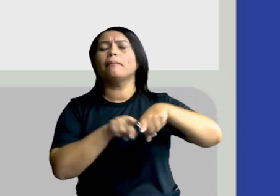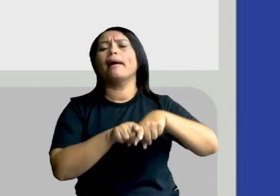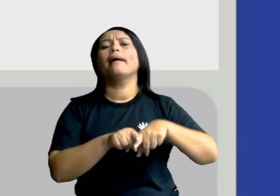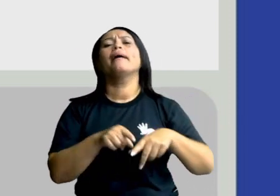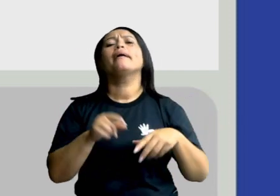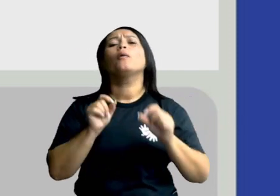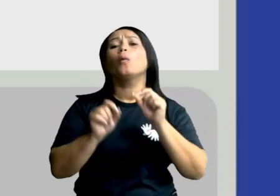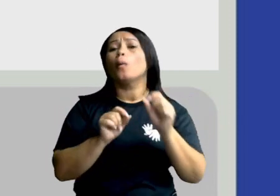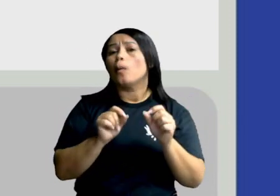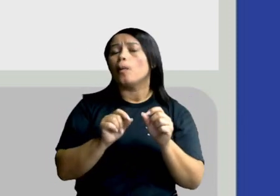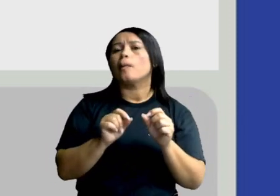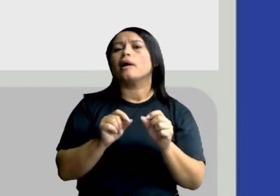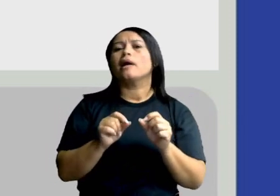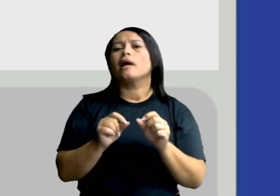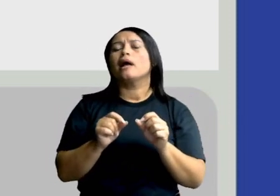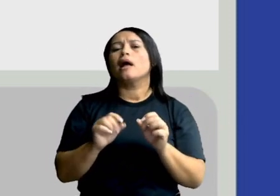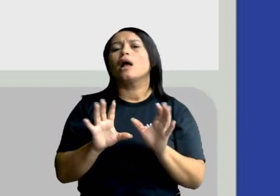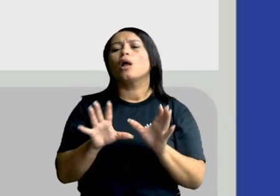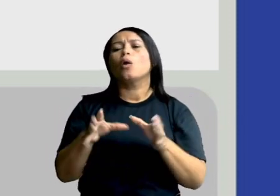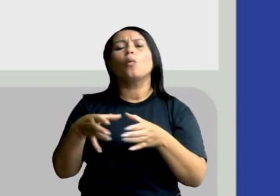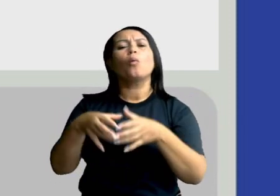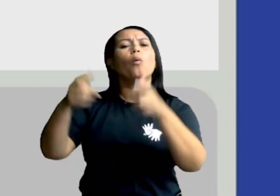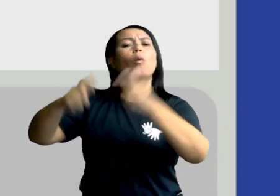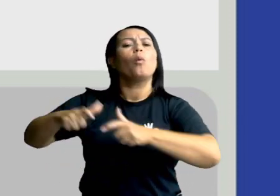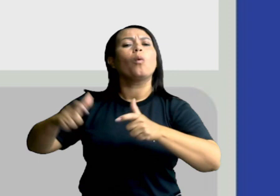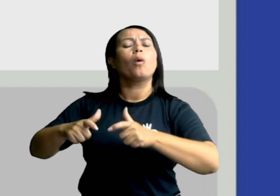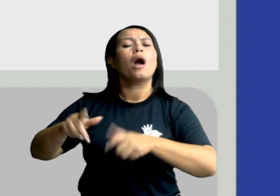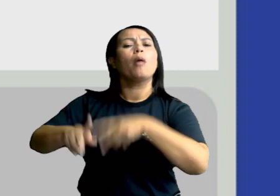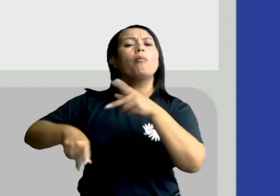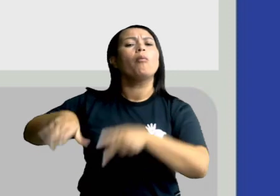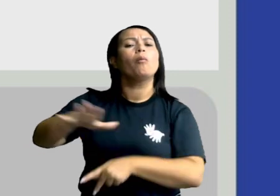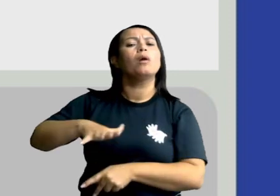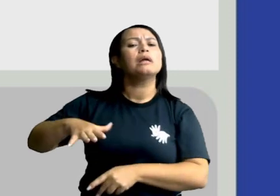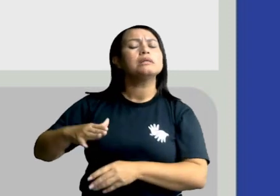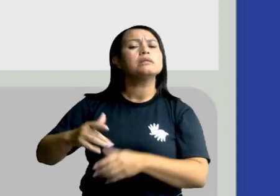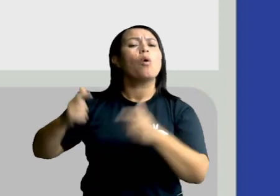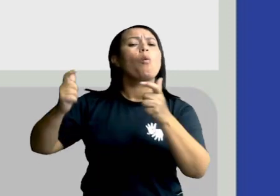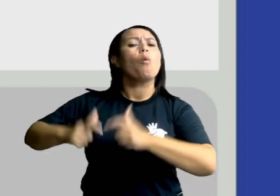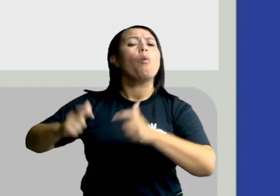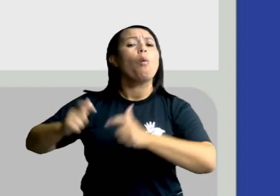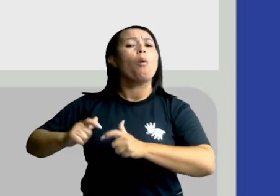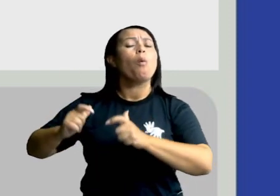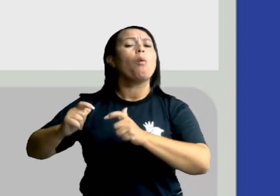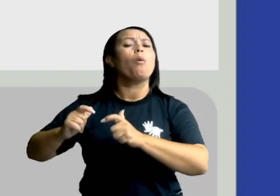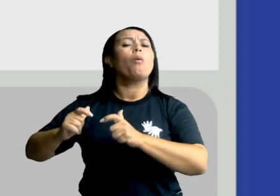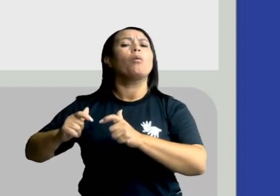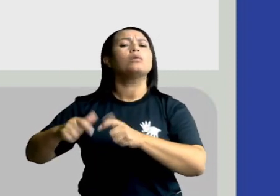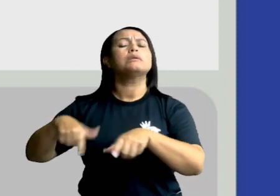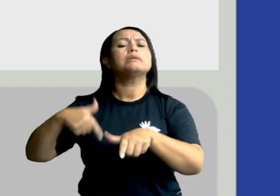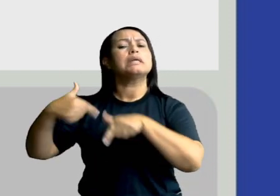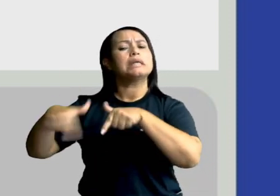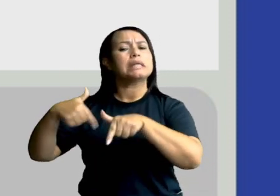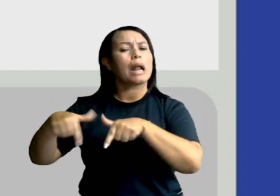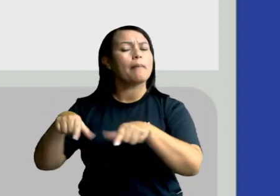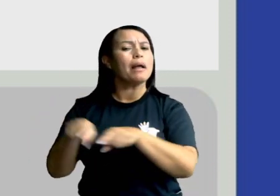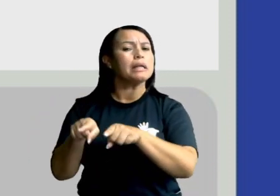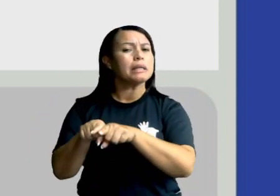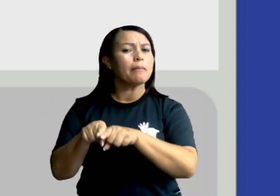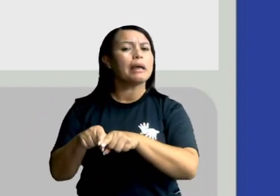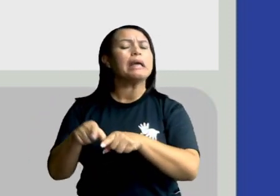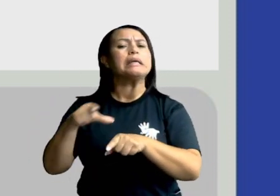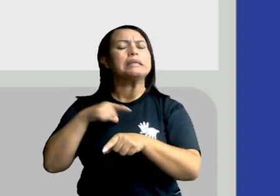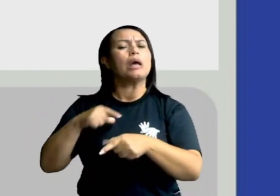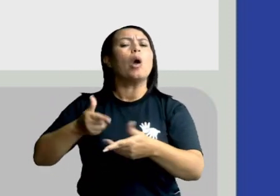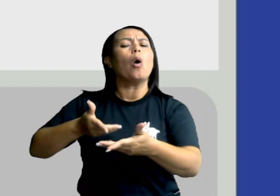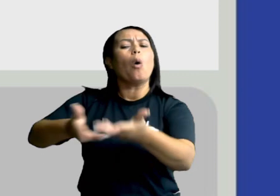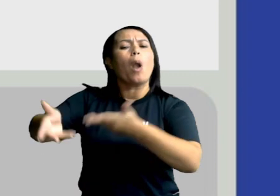ocupacional, que vai estar relacionada ao contexto de onde essa população está atuando no mercado de trabalho e como ela vem colaborando nesse